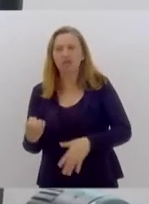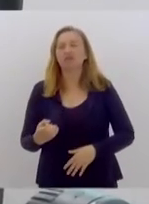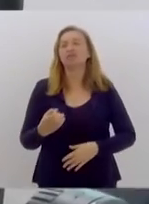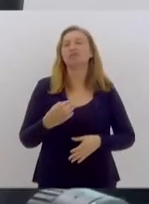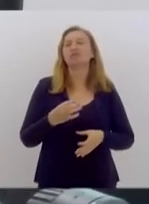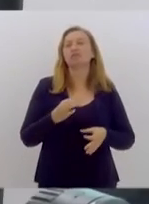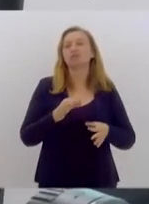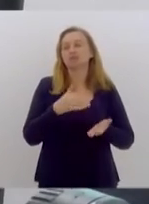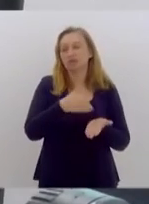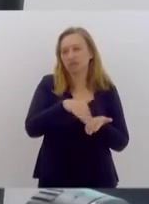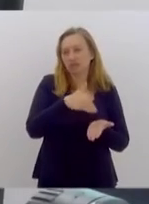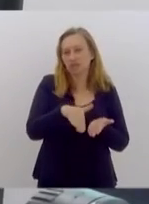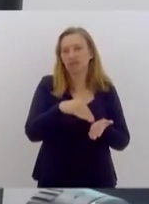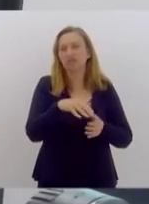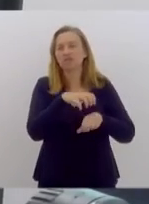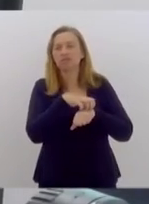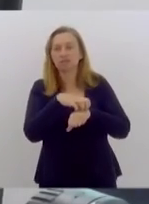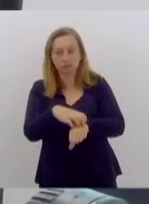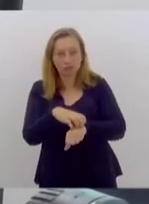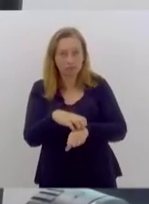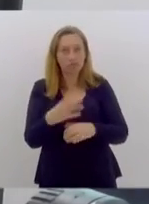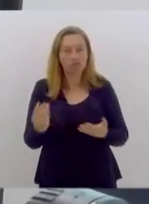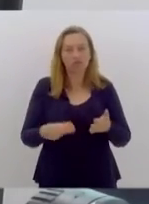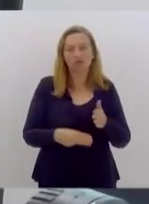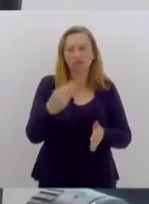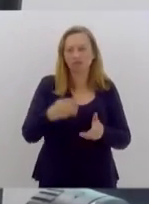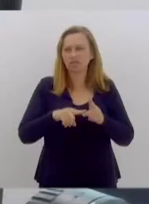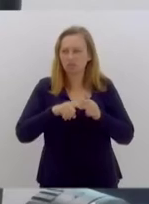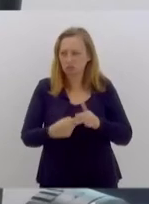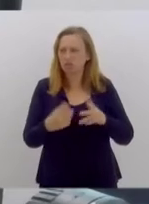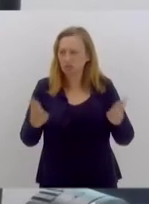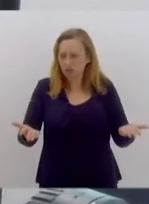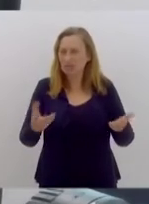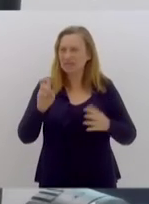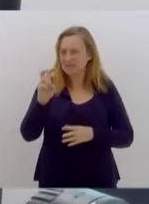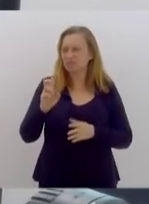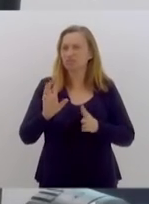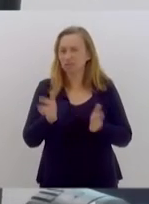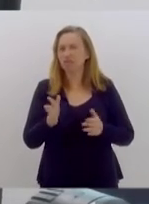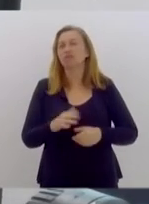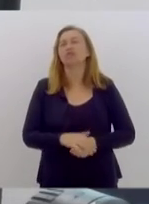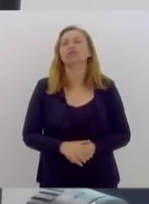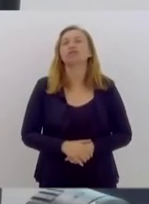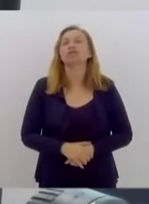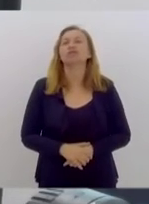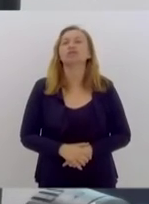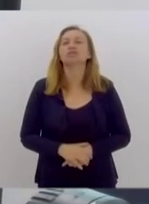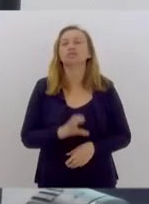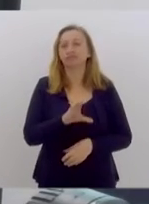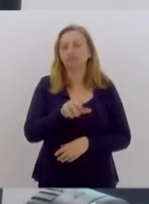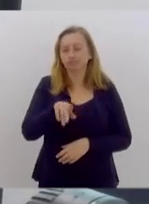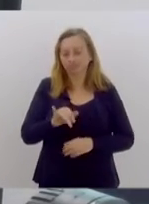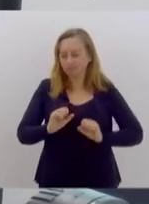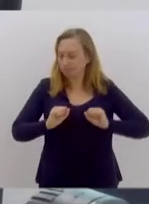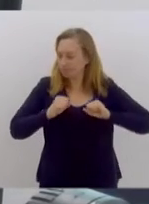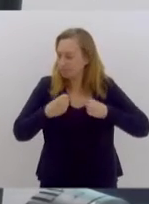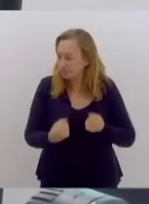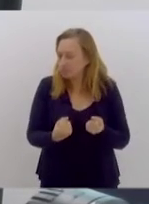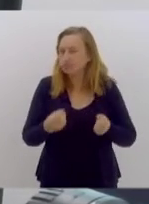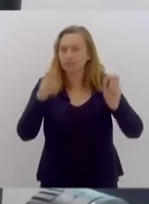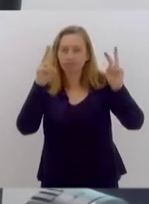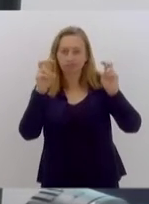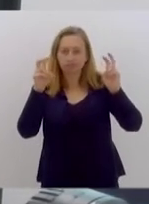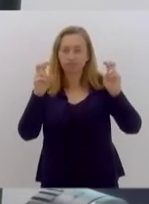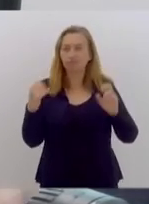botou três vezes a secretaria de transporte né que o comando cinco vezes e essa CPI se debruçando na nas matérias